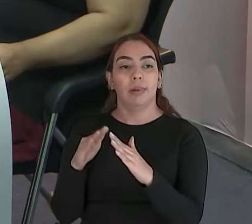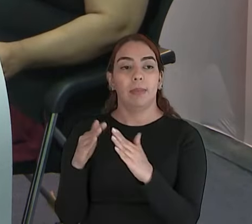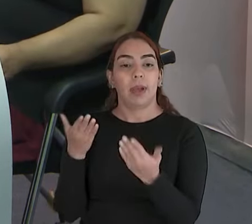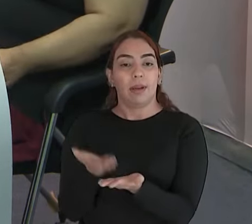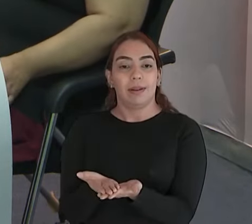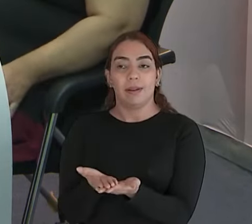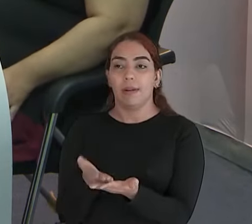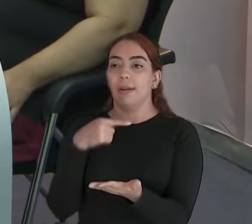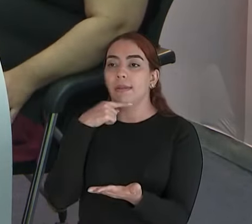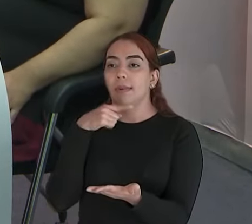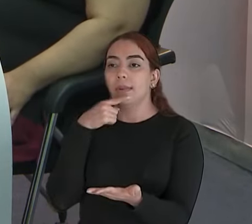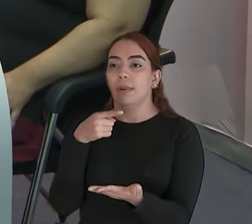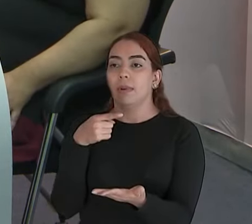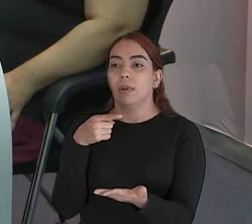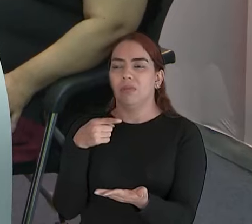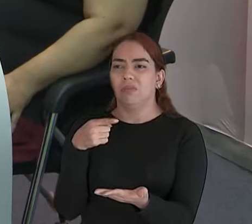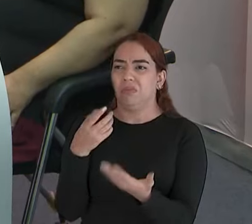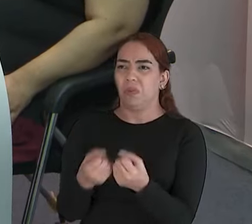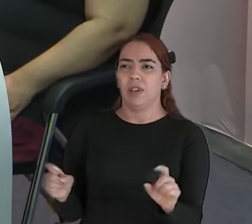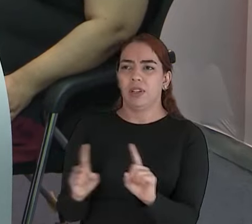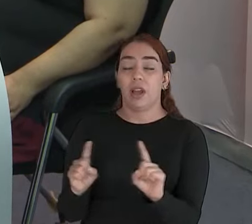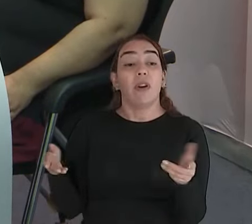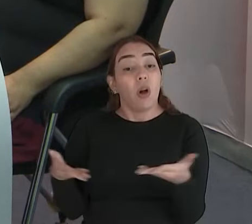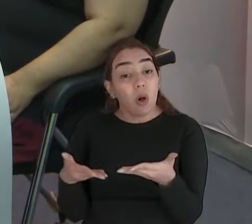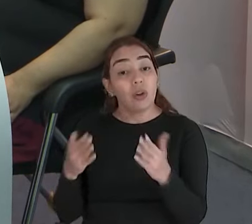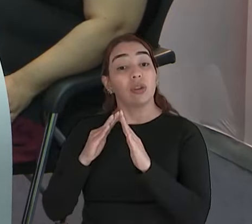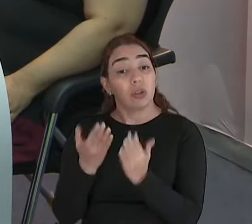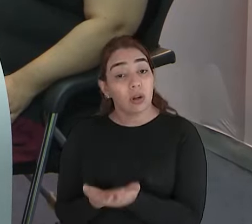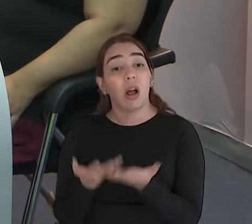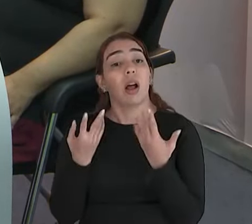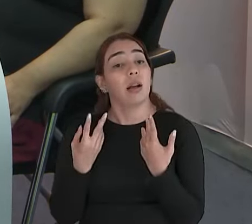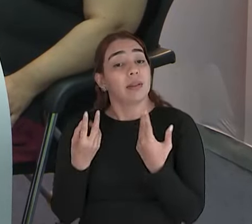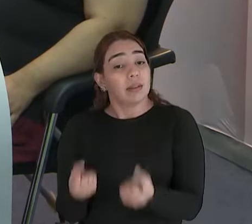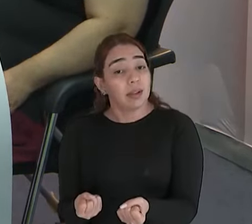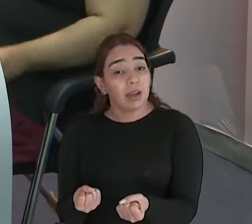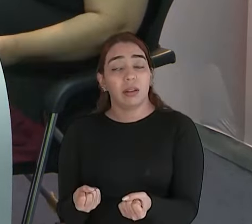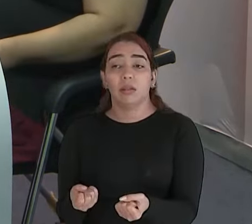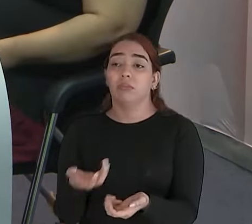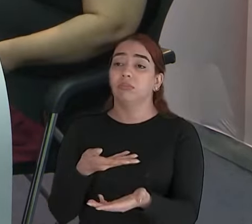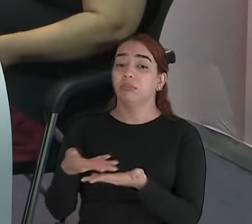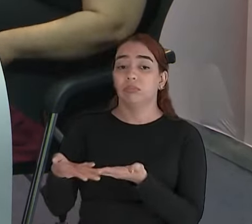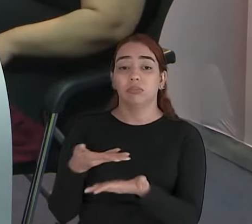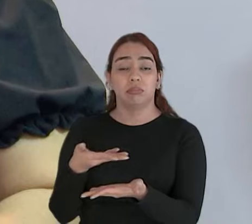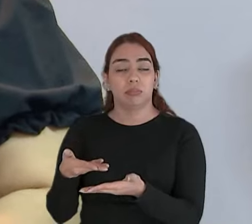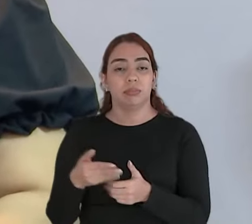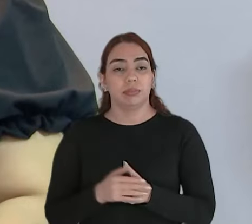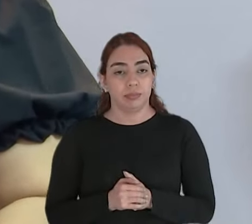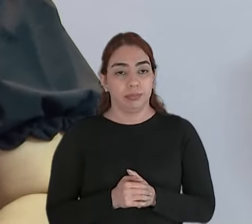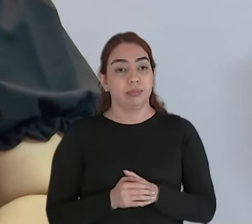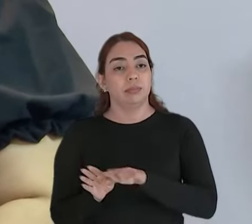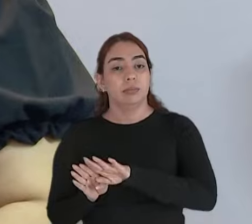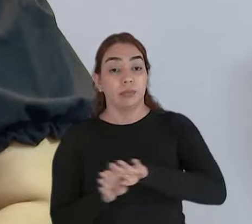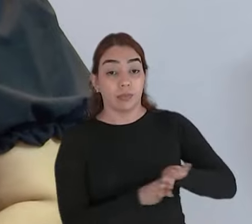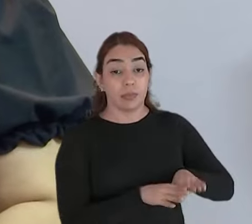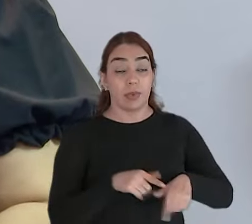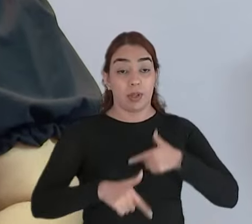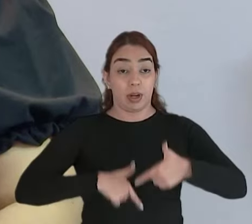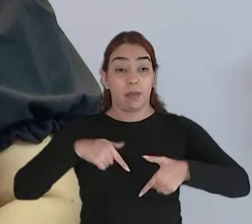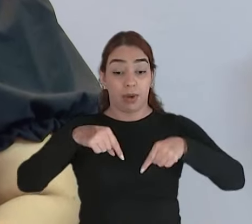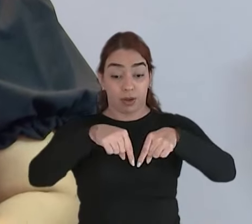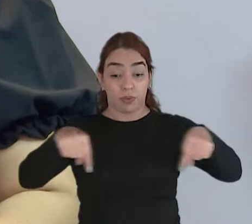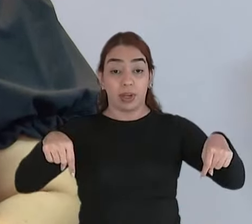tem essa abertura. Hoje já tem evolução, essa abertura. Né? Mas, graças a Deus, como estava falando, eu trabalho em uma sala de recursos